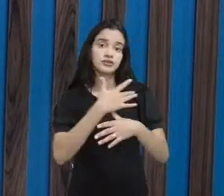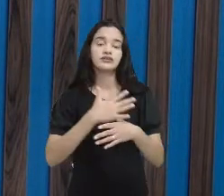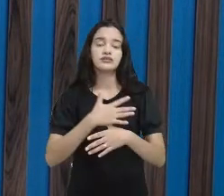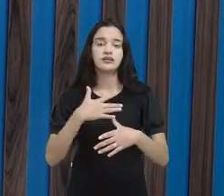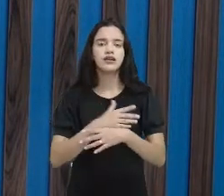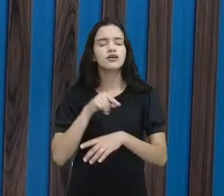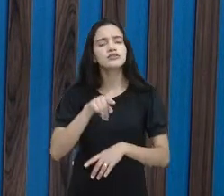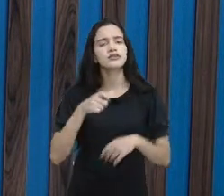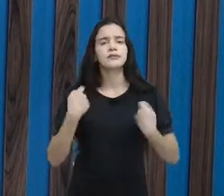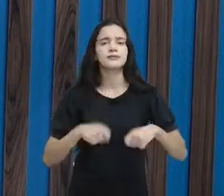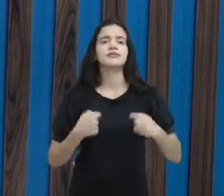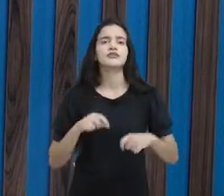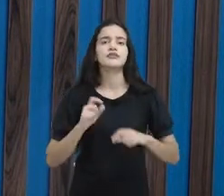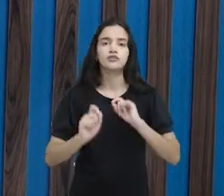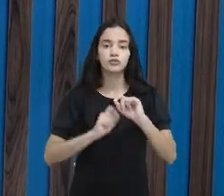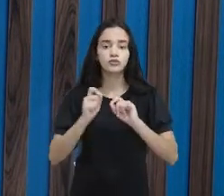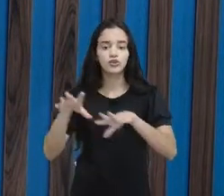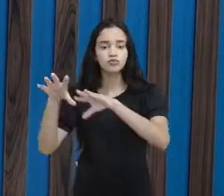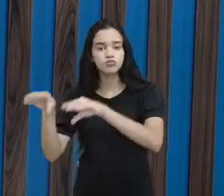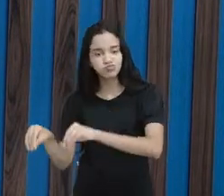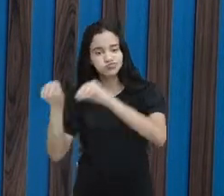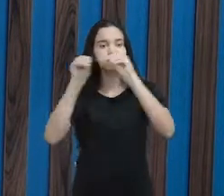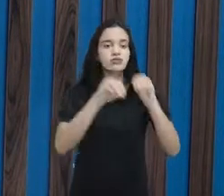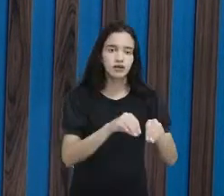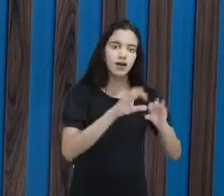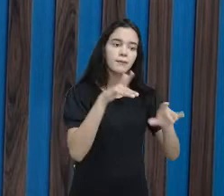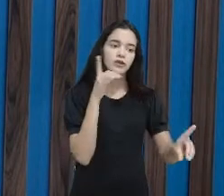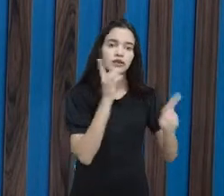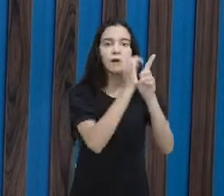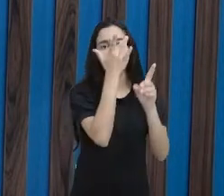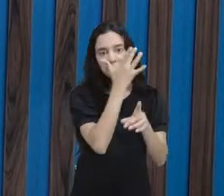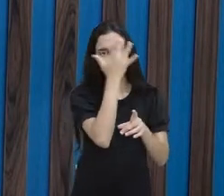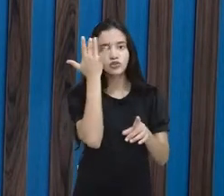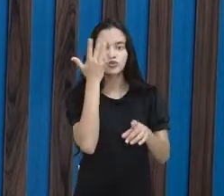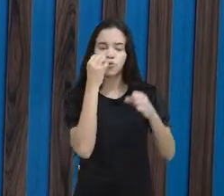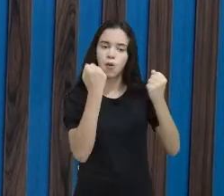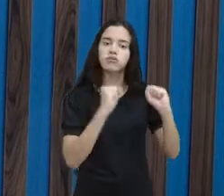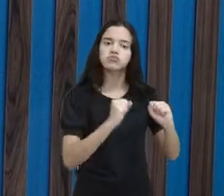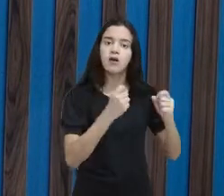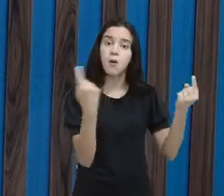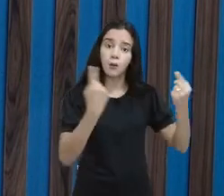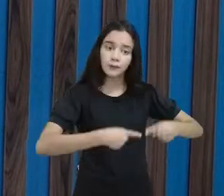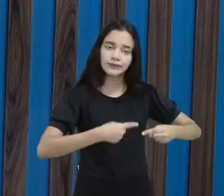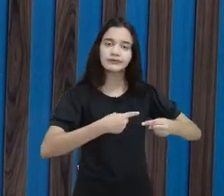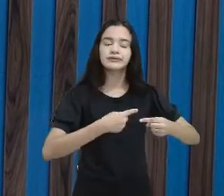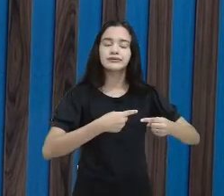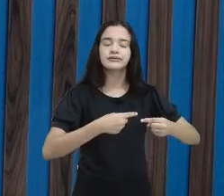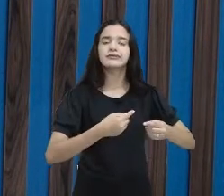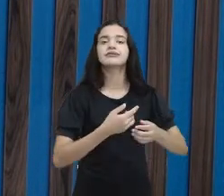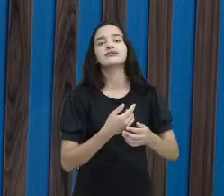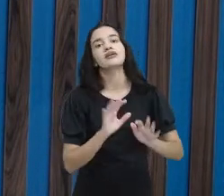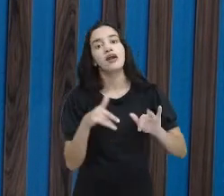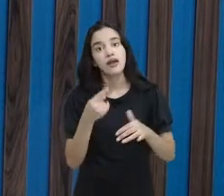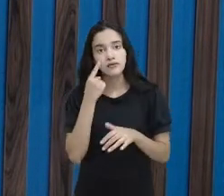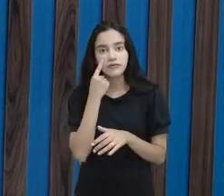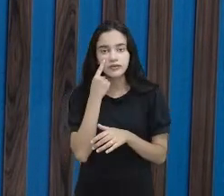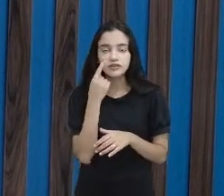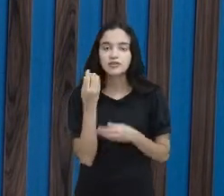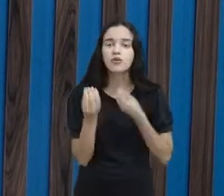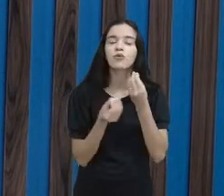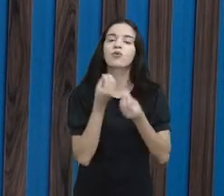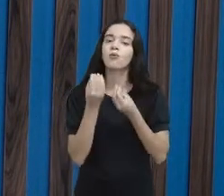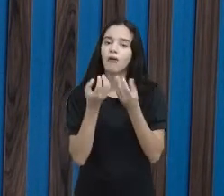e aí você precisa se deslocar para encontrar pessoas que possam competir com você. Então veja aí como